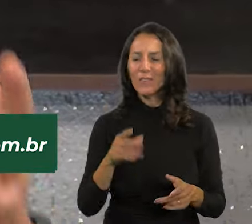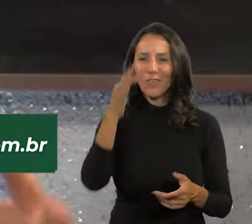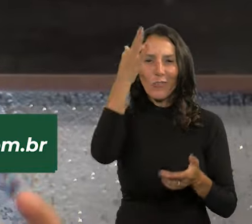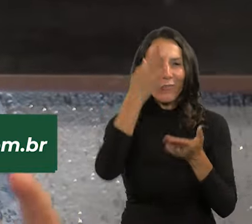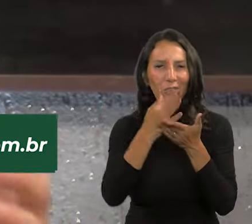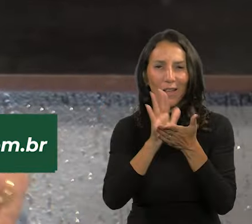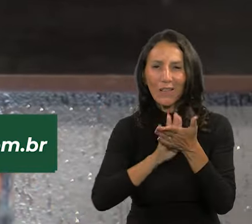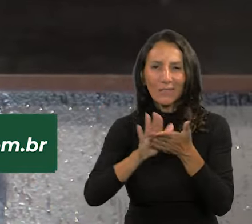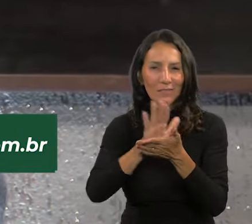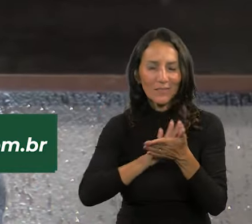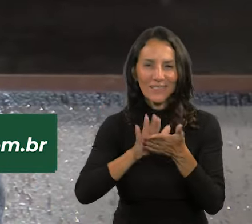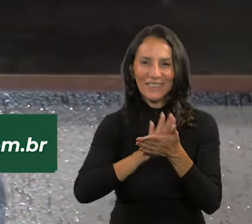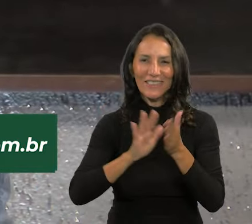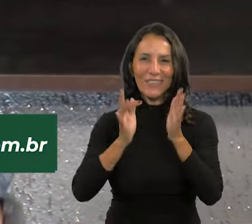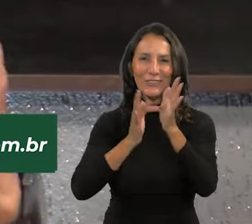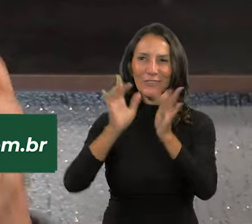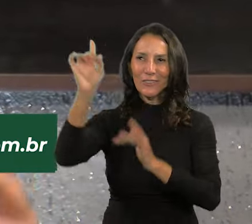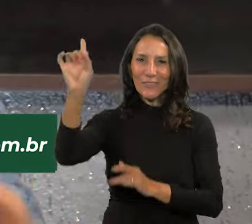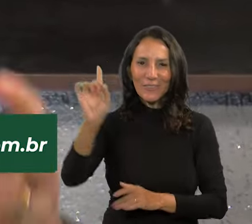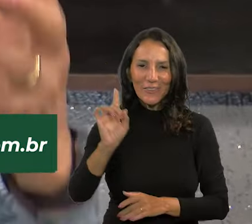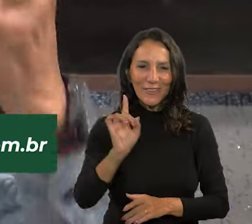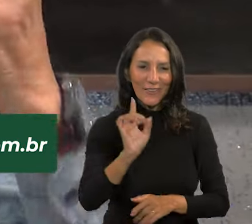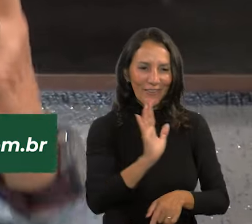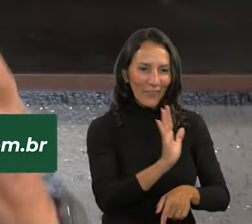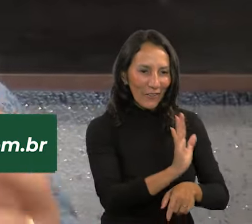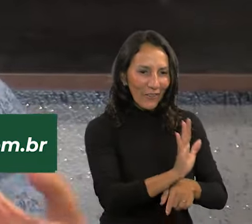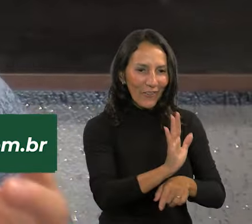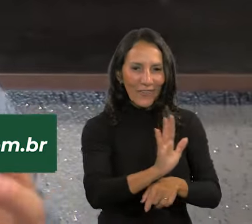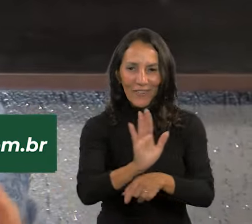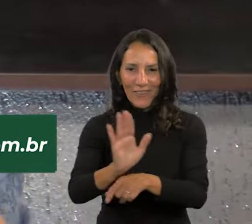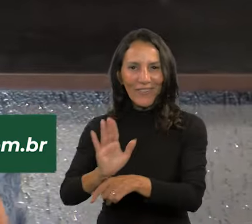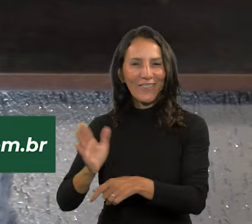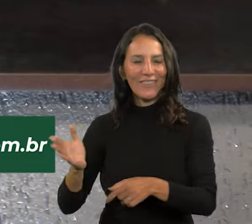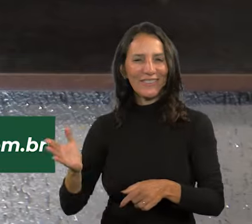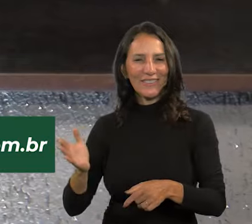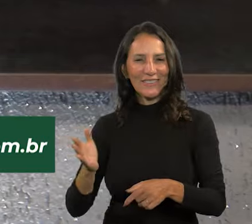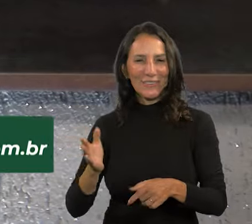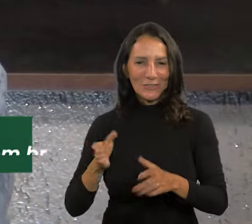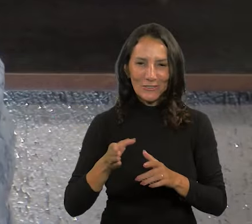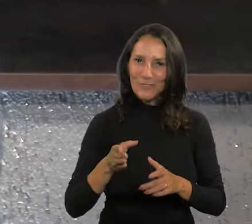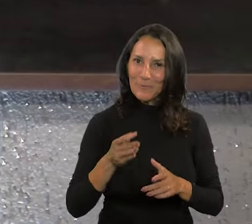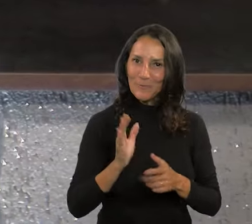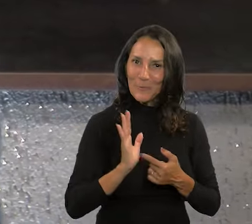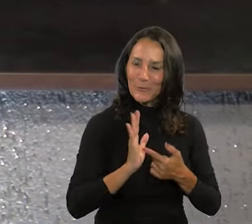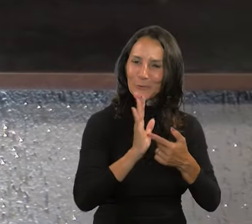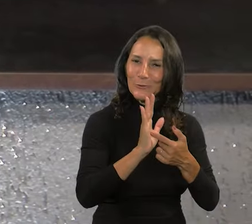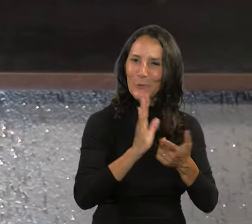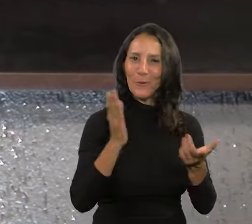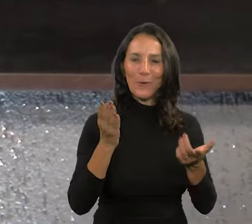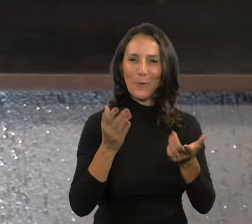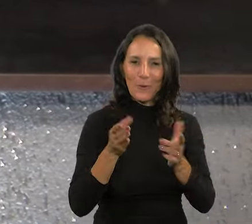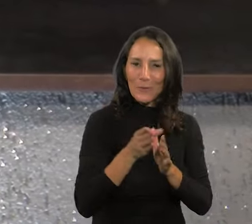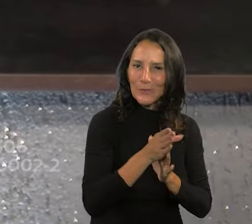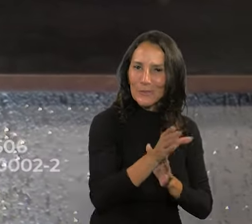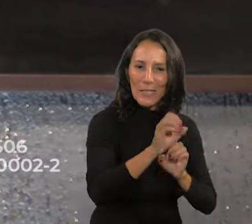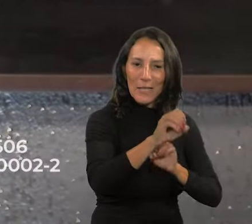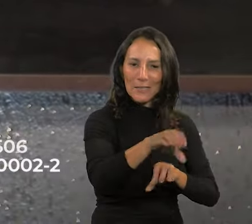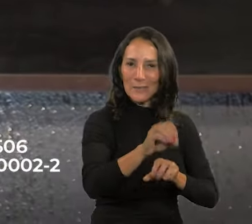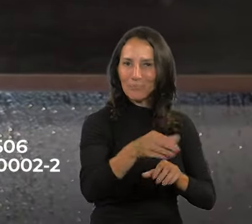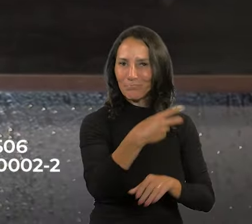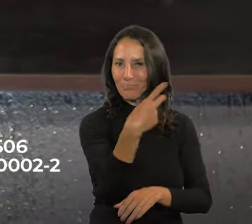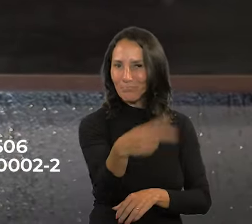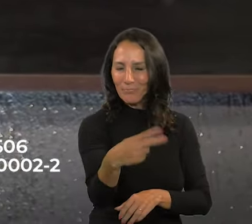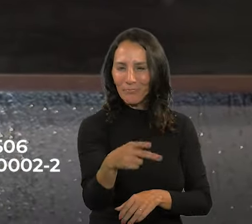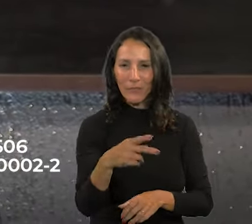a esperança. Ele trouxe uma direção para eles. É o mesmo que você está me ouvindo. Se você, antes